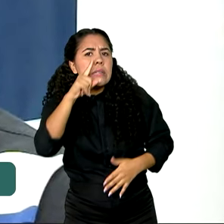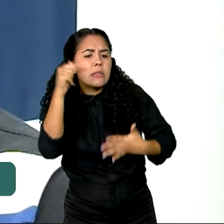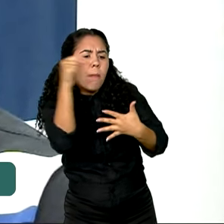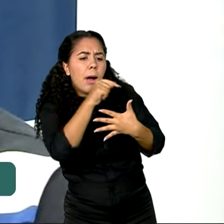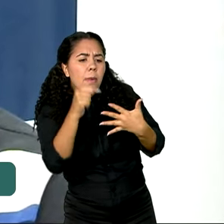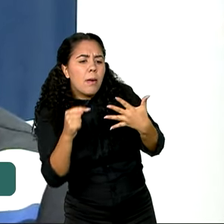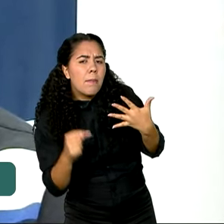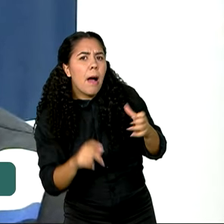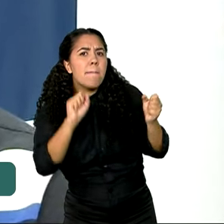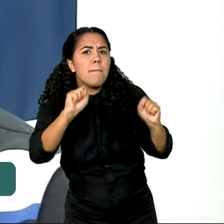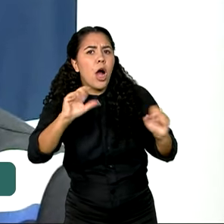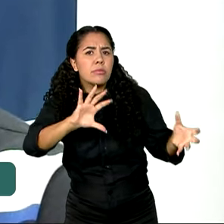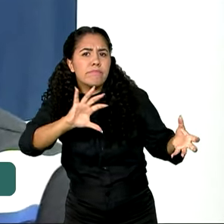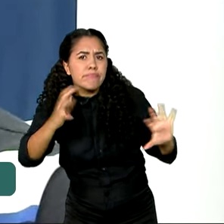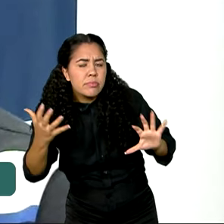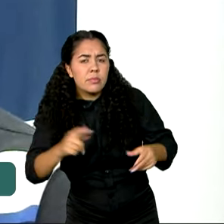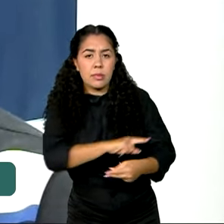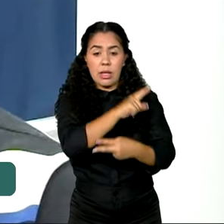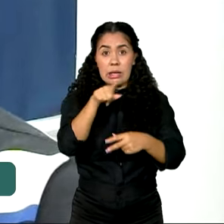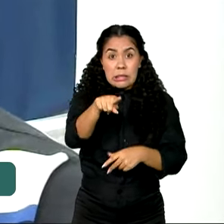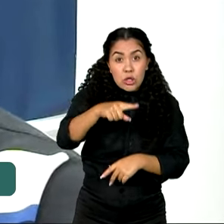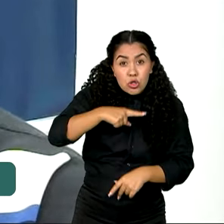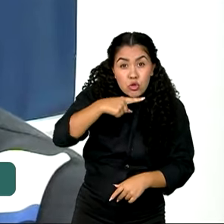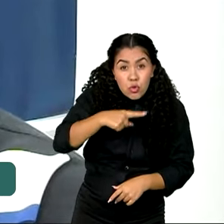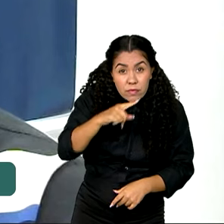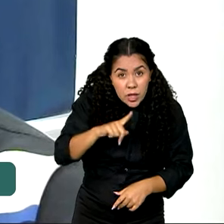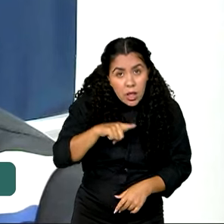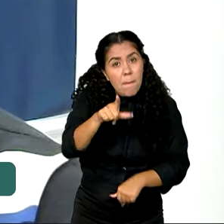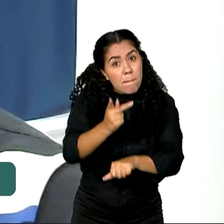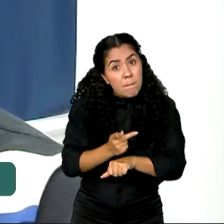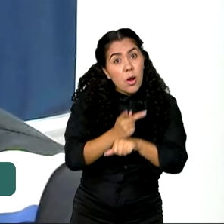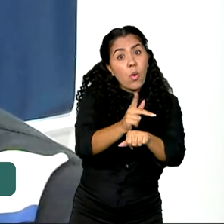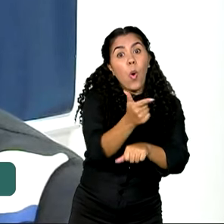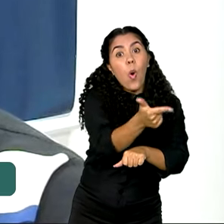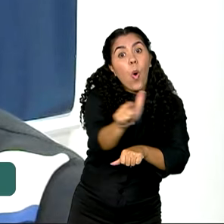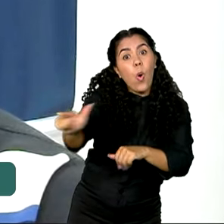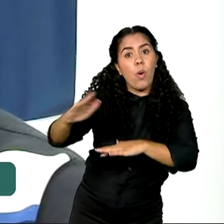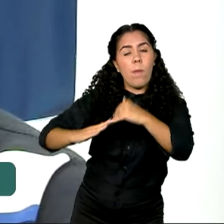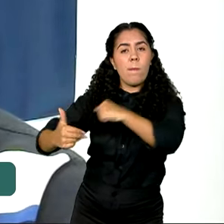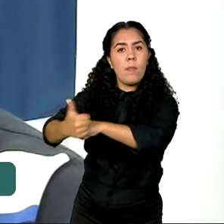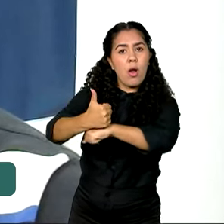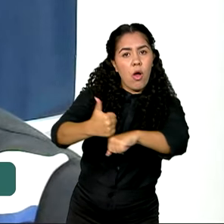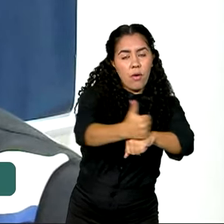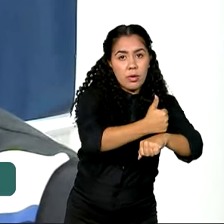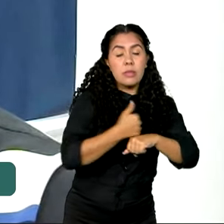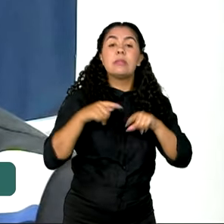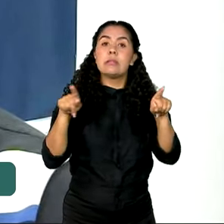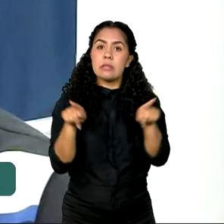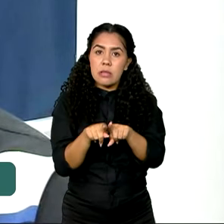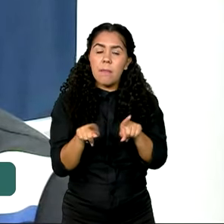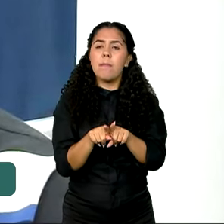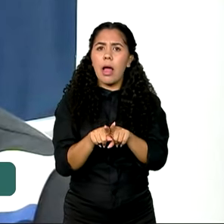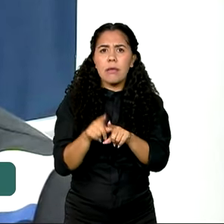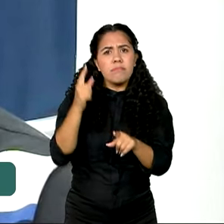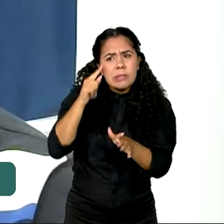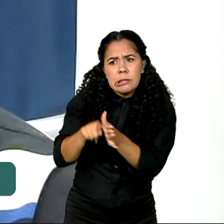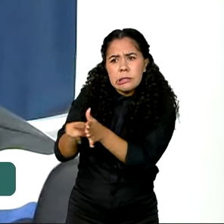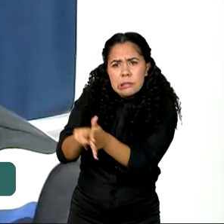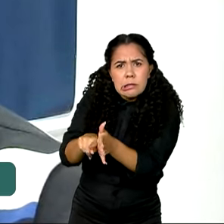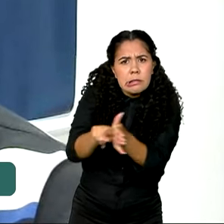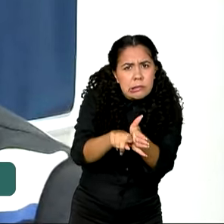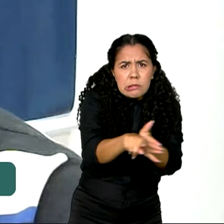ele tá submetido. Se tiver dúvida, procure outros profissionais, procure a sociedade médica, né, não fique